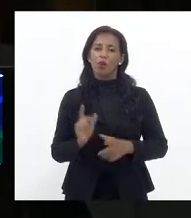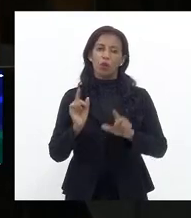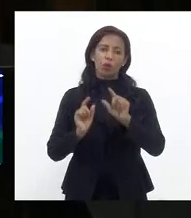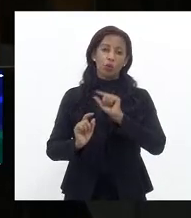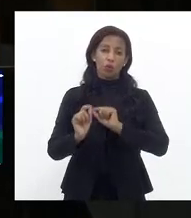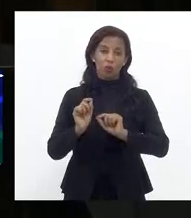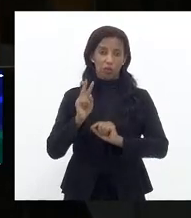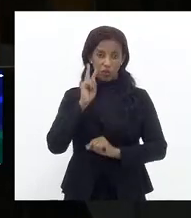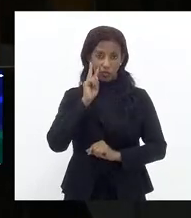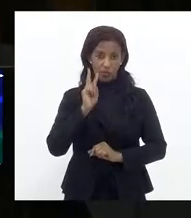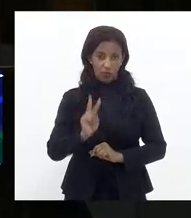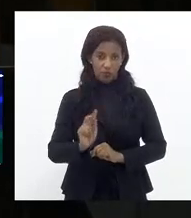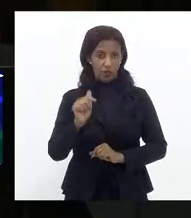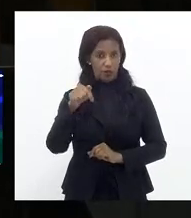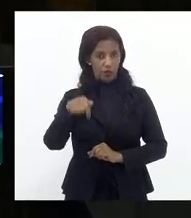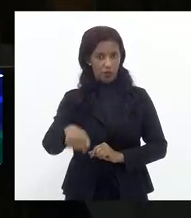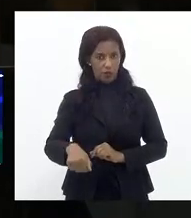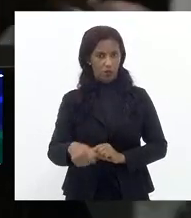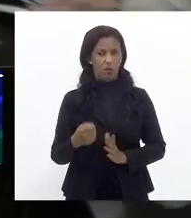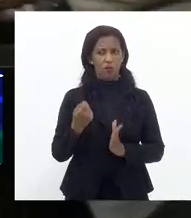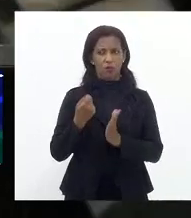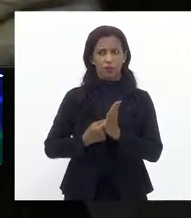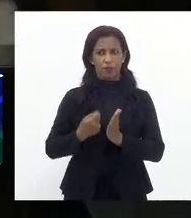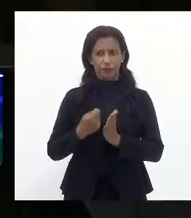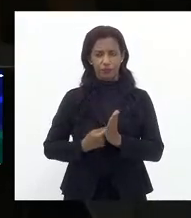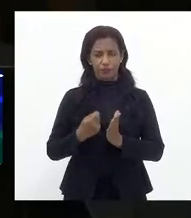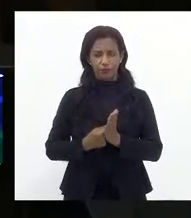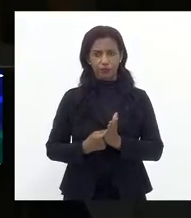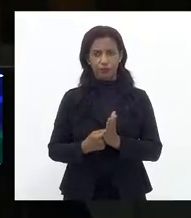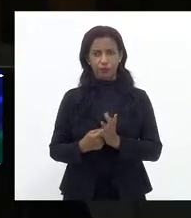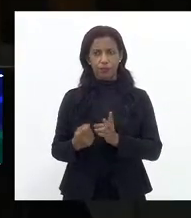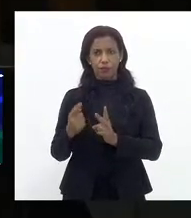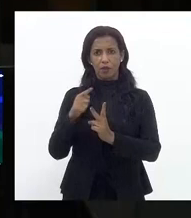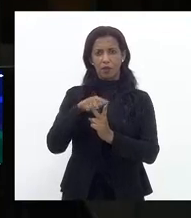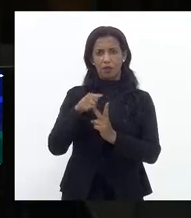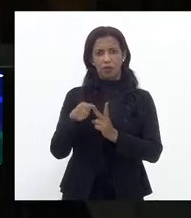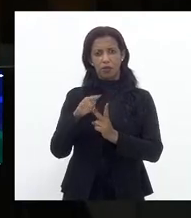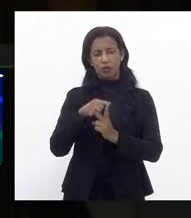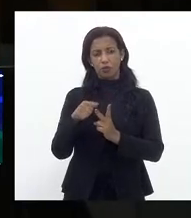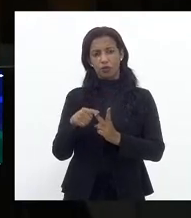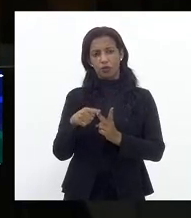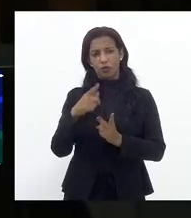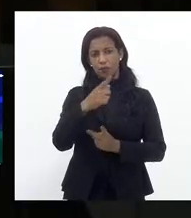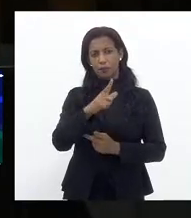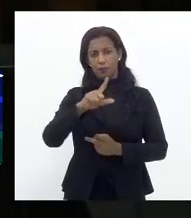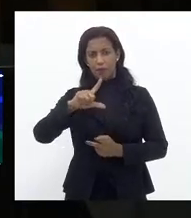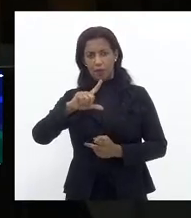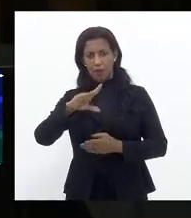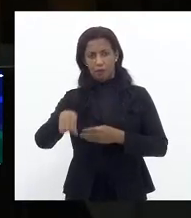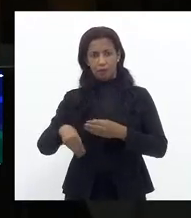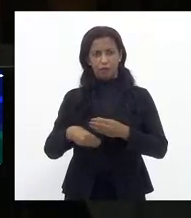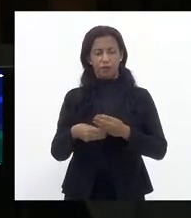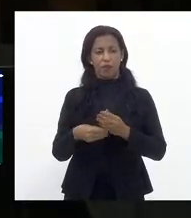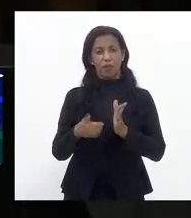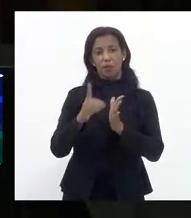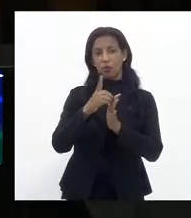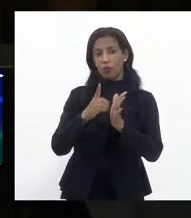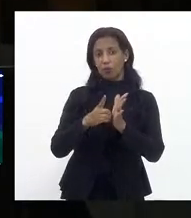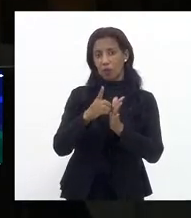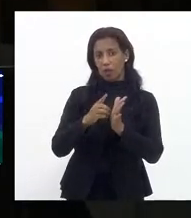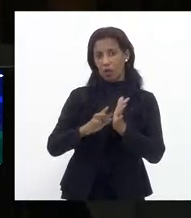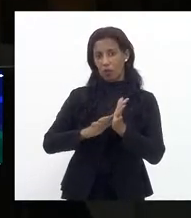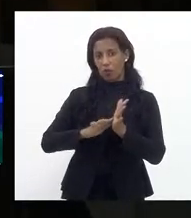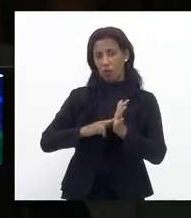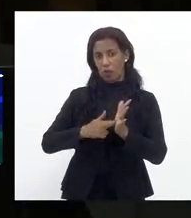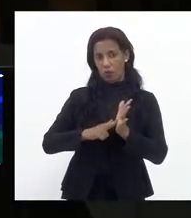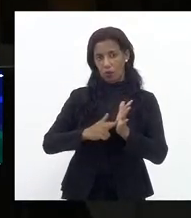senhor presidente, é que o regime, nas duas leis complementares e no decreto